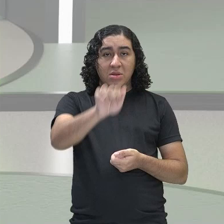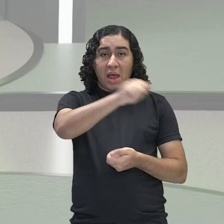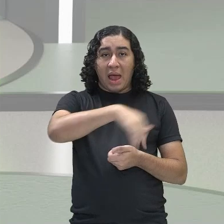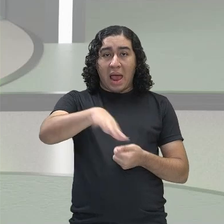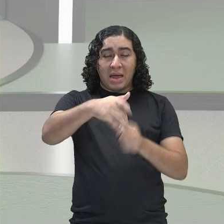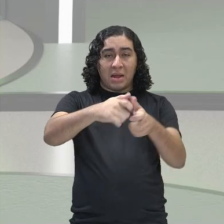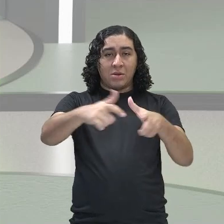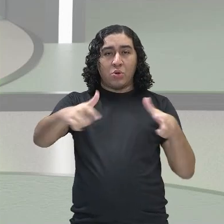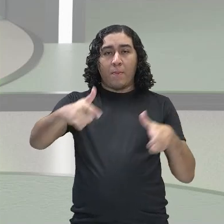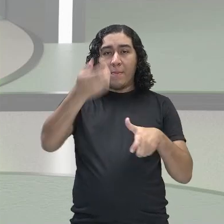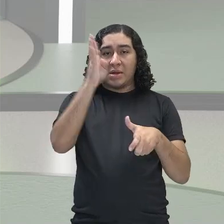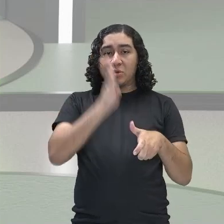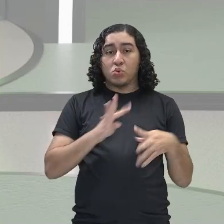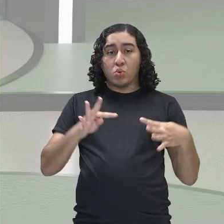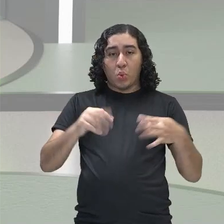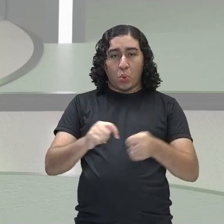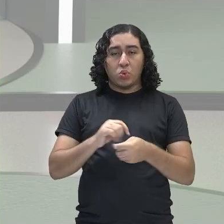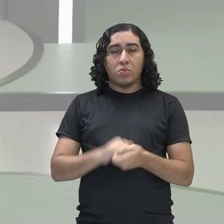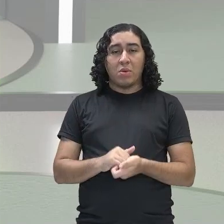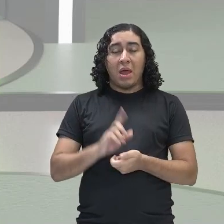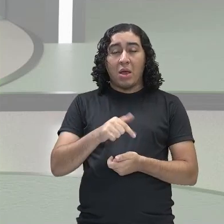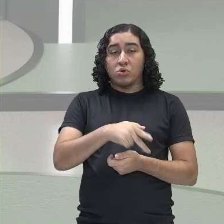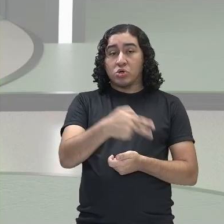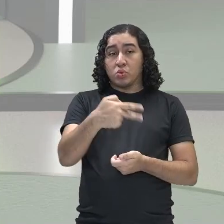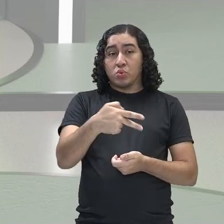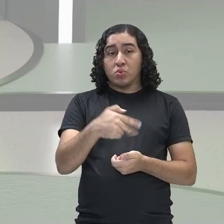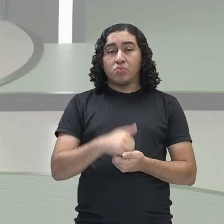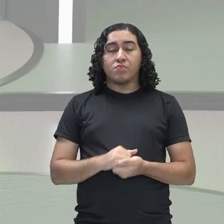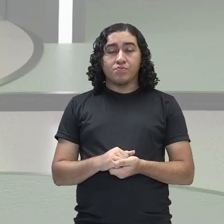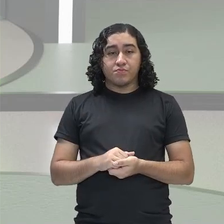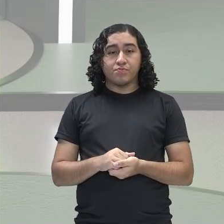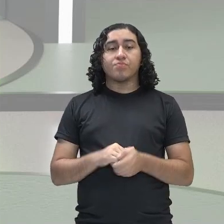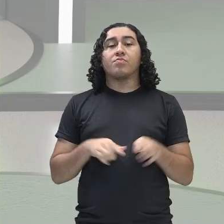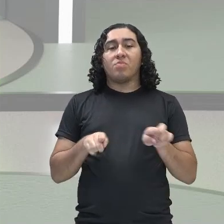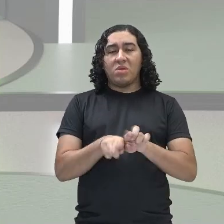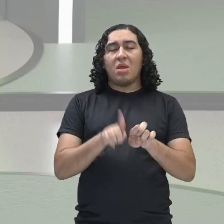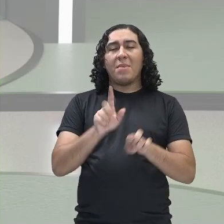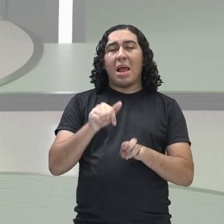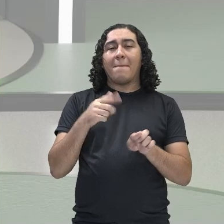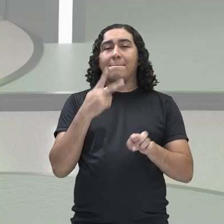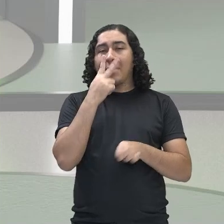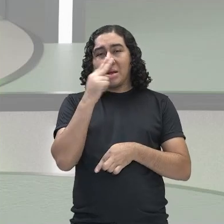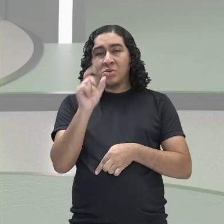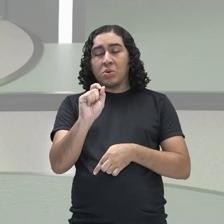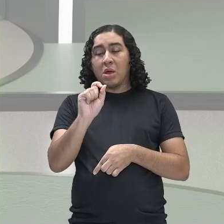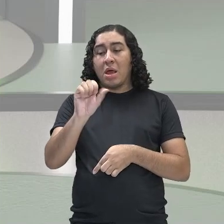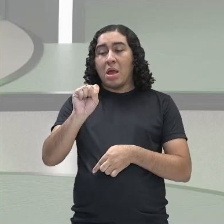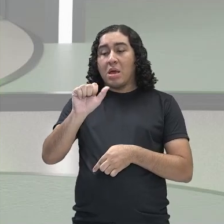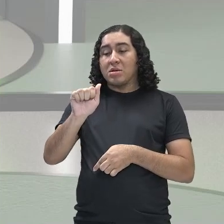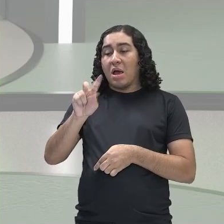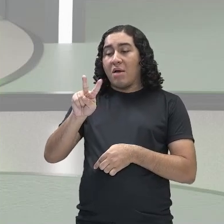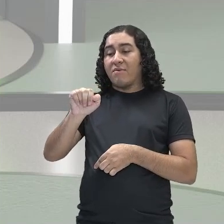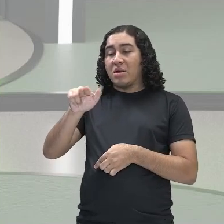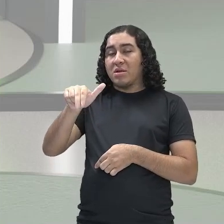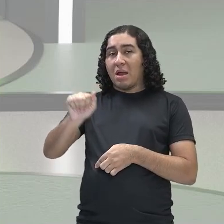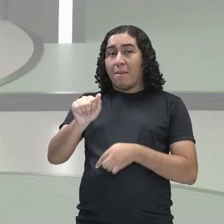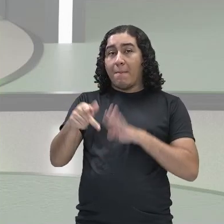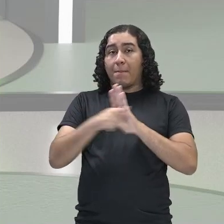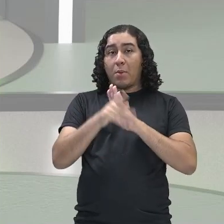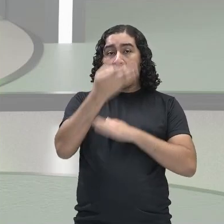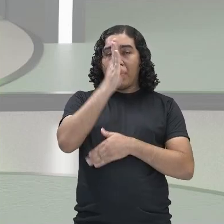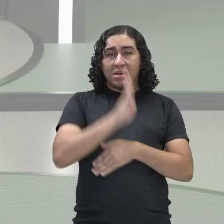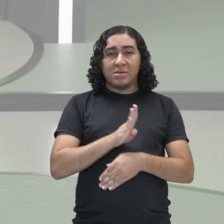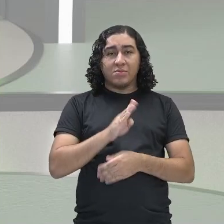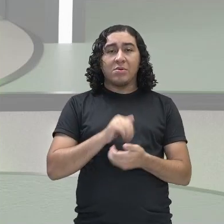do Brasil, né, sendo o segundo maior bioma, e ele é considerado a savana brasileira, tá bom? Então ele